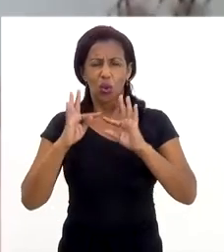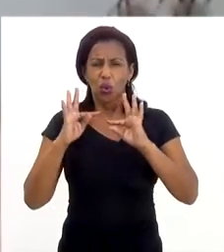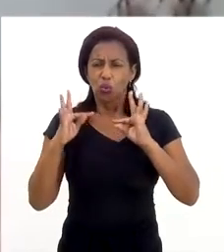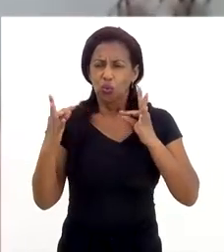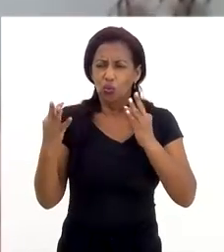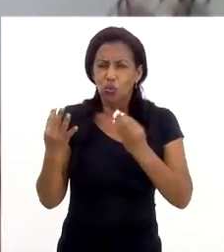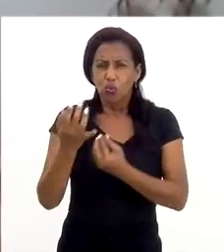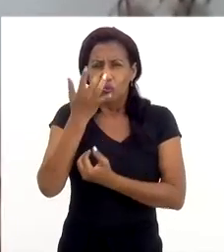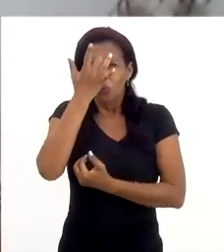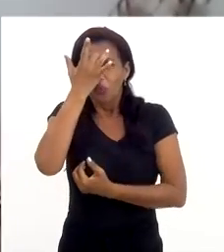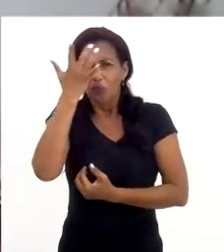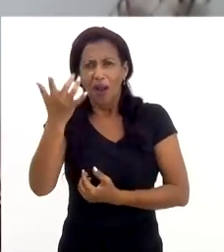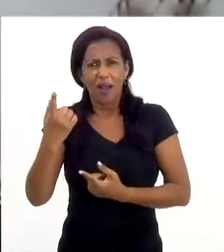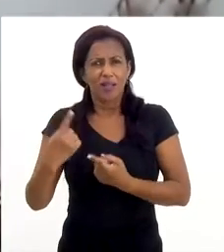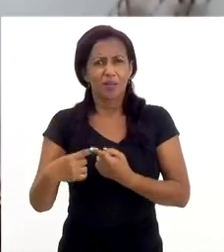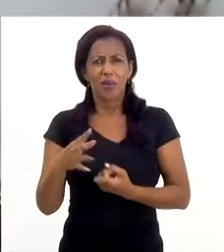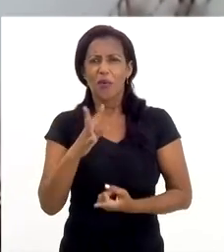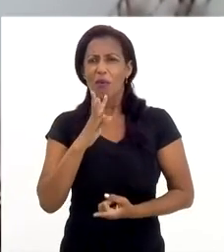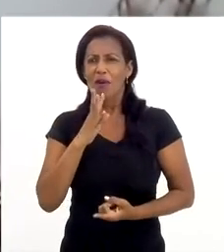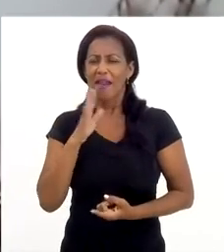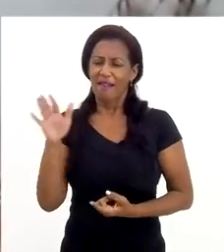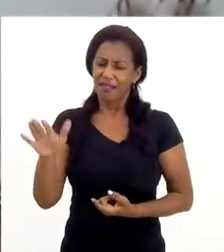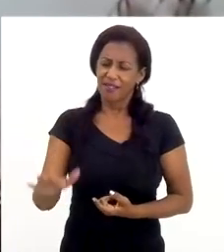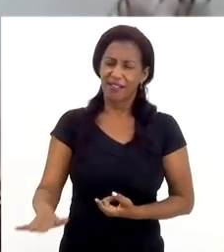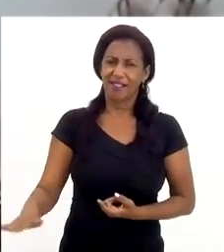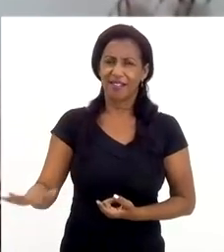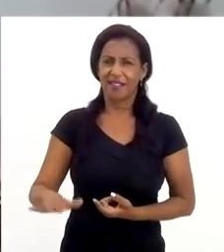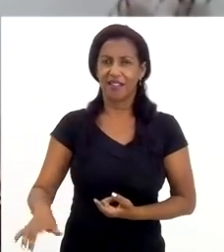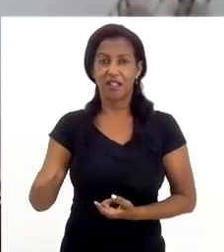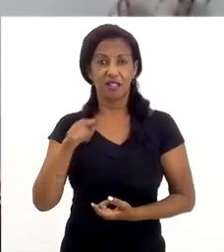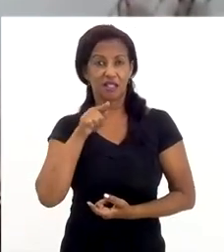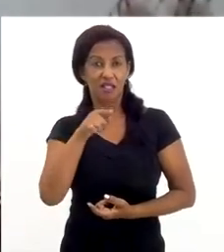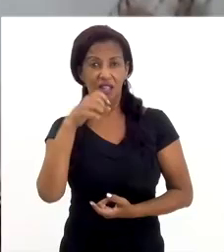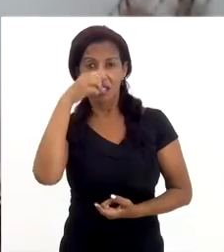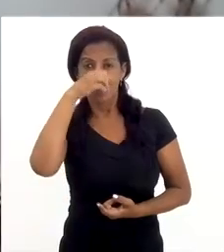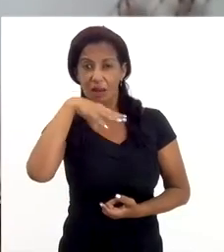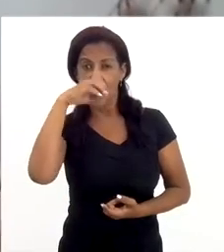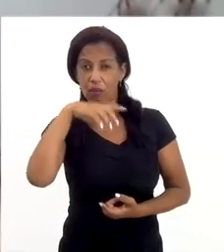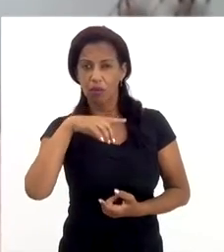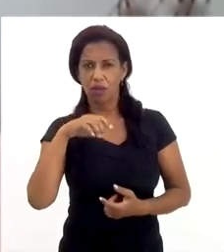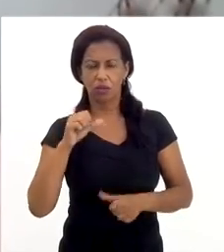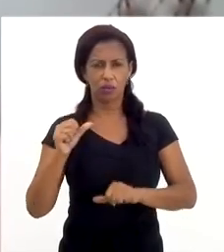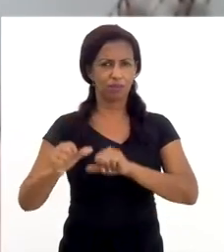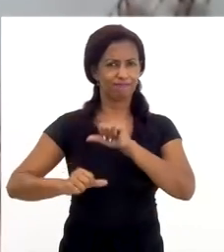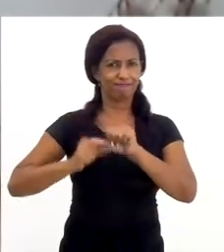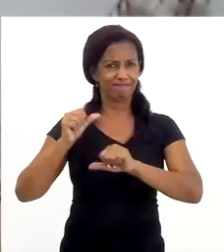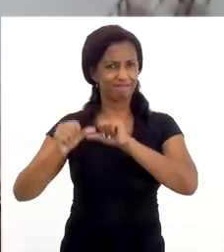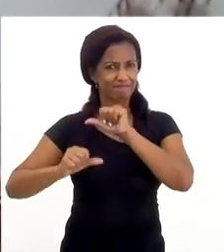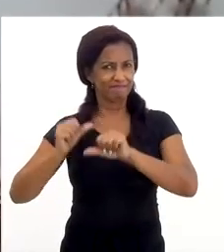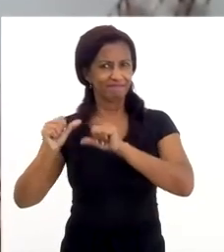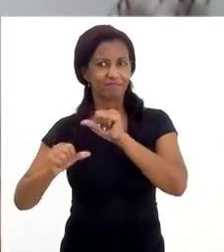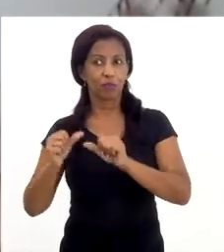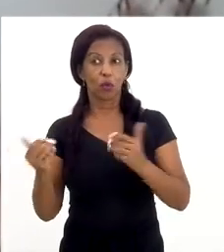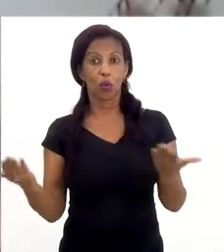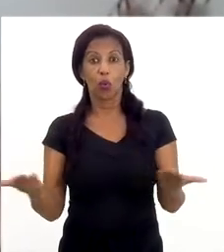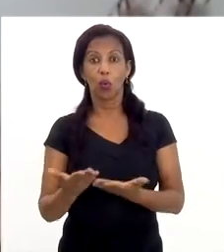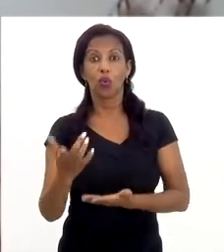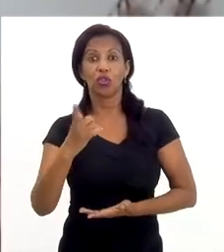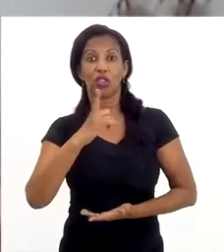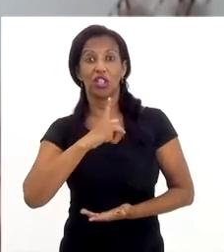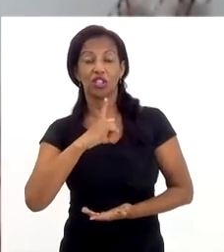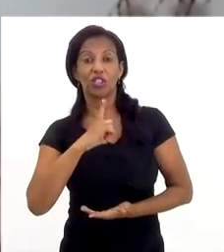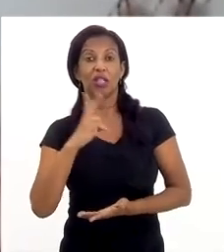ou seja toda a facilidade porque o abusador conhece a criança e esse abusador que tornou-se o Cyber